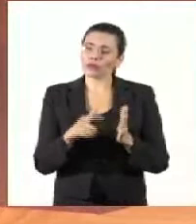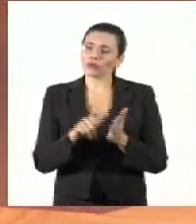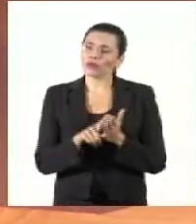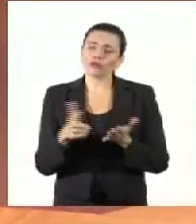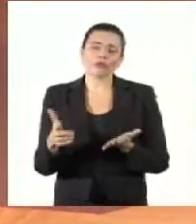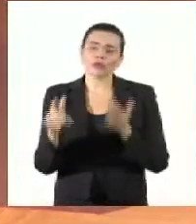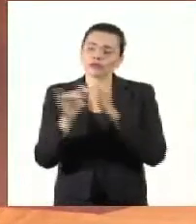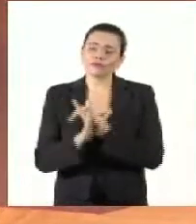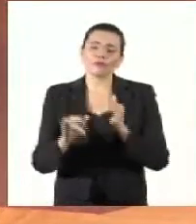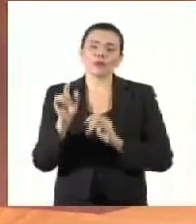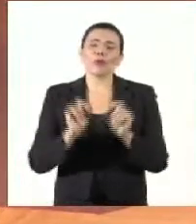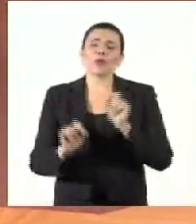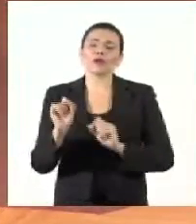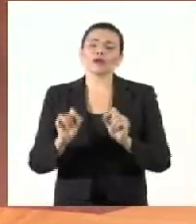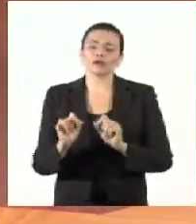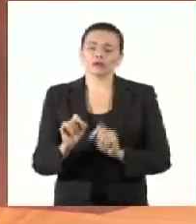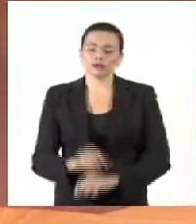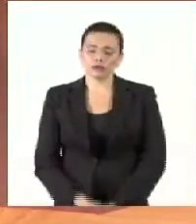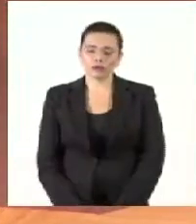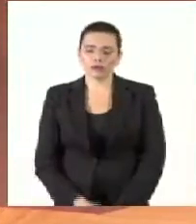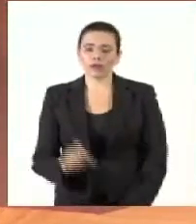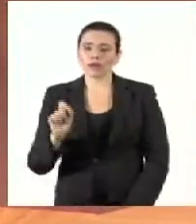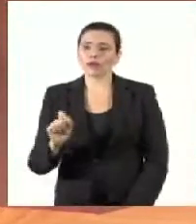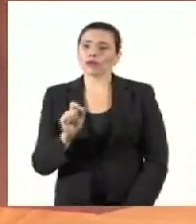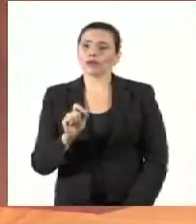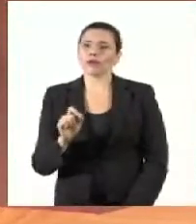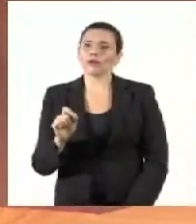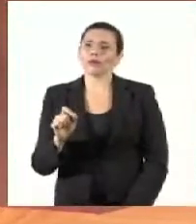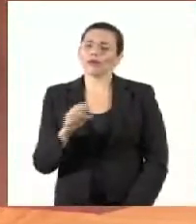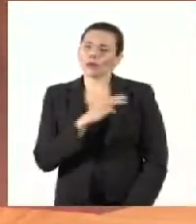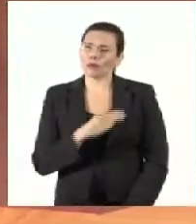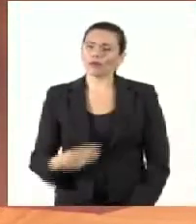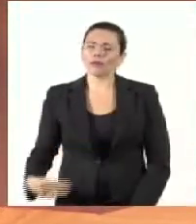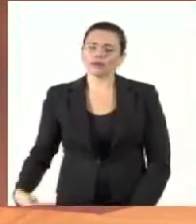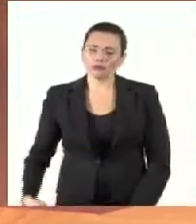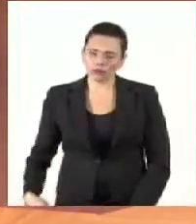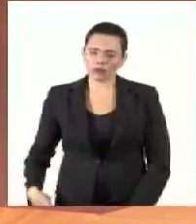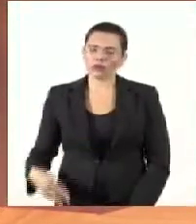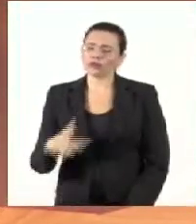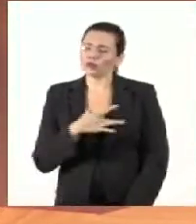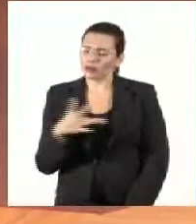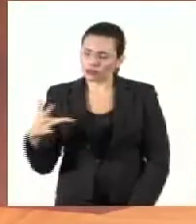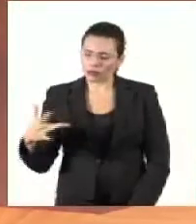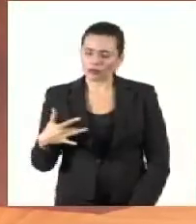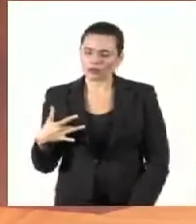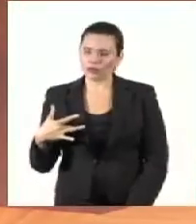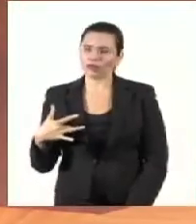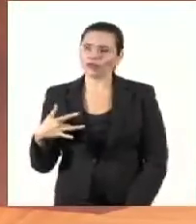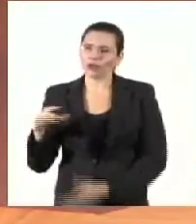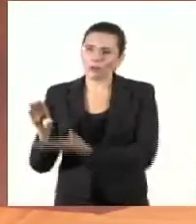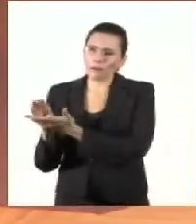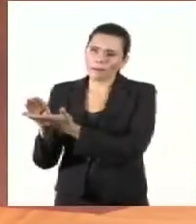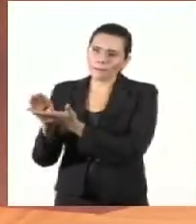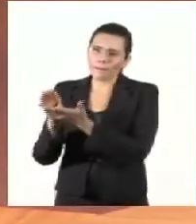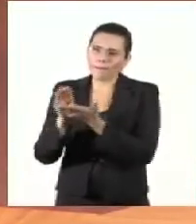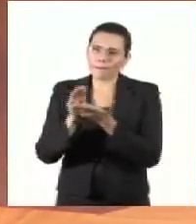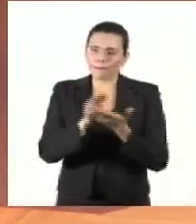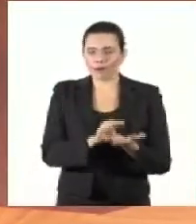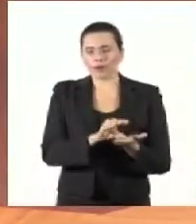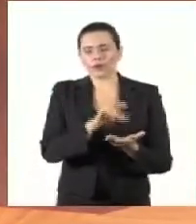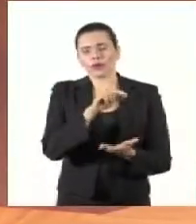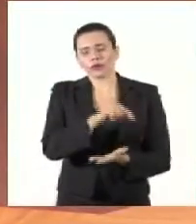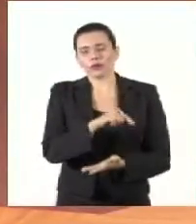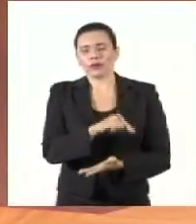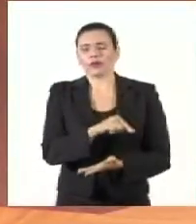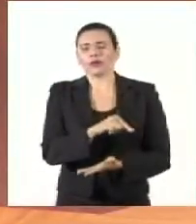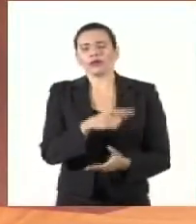na nota a SES declarou que apenas o Ministério da Saúde repassa recursos aos municípios para que os novos hospitais sejam